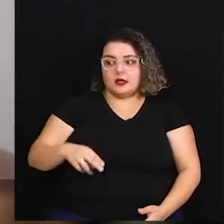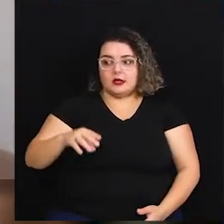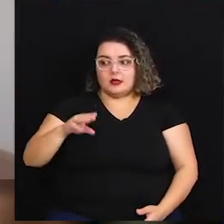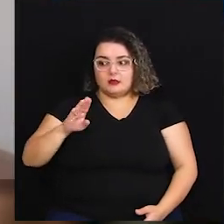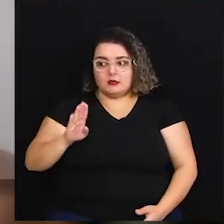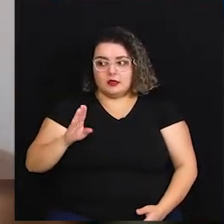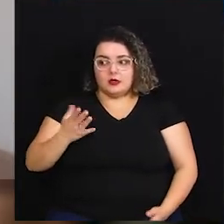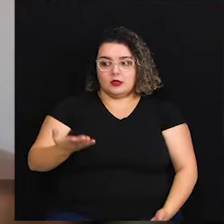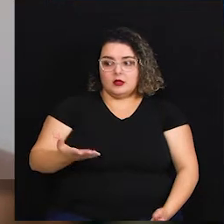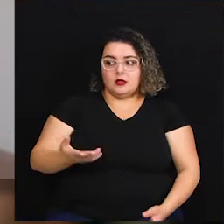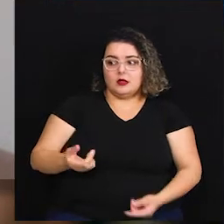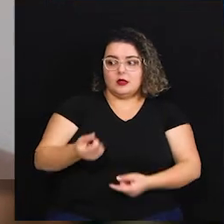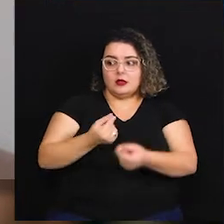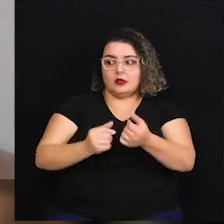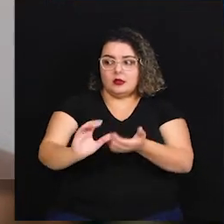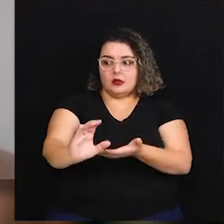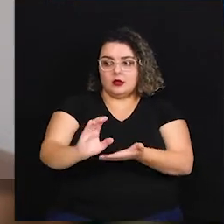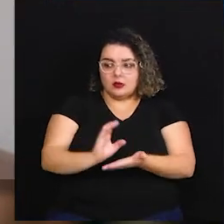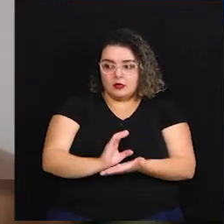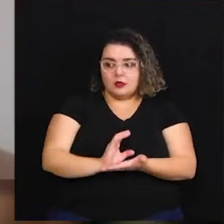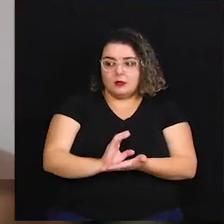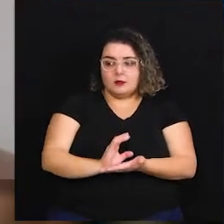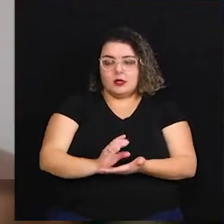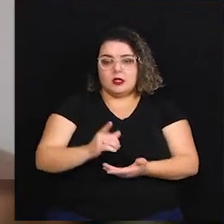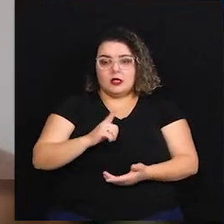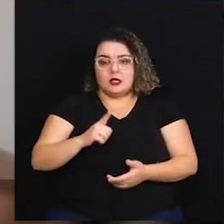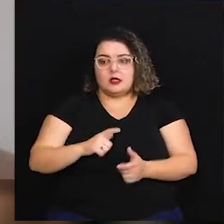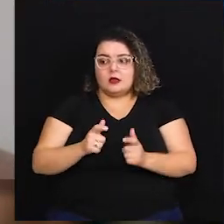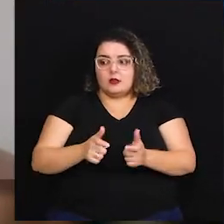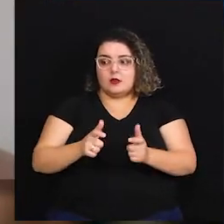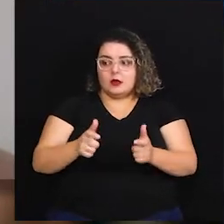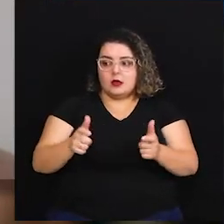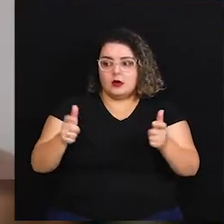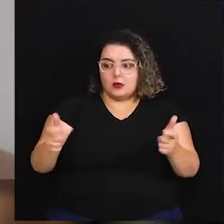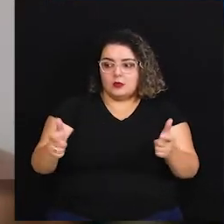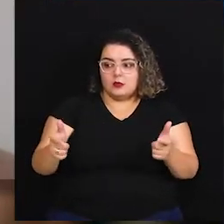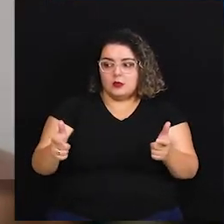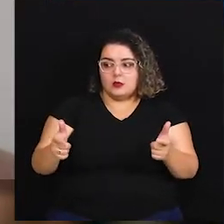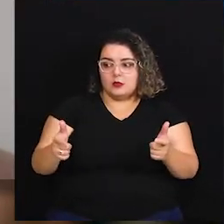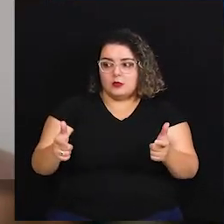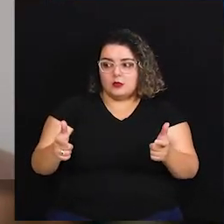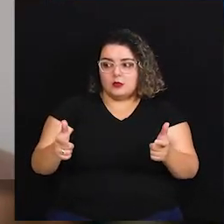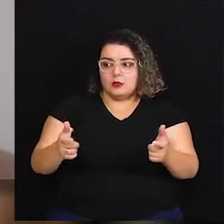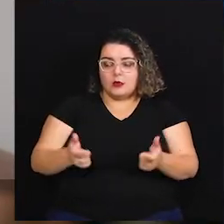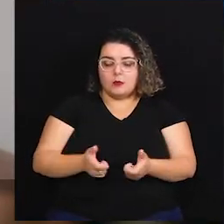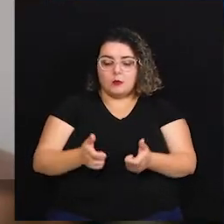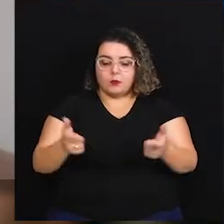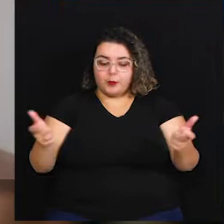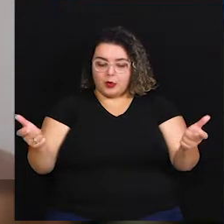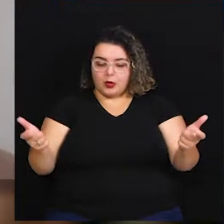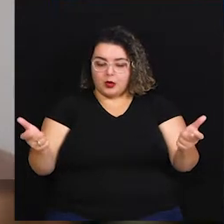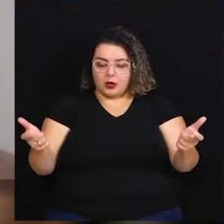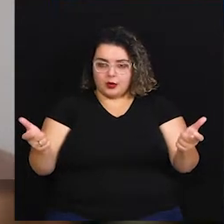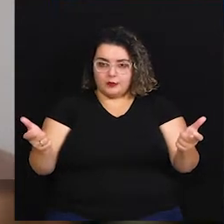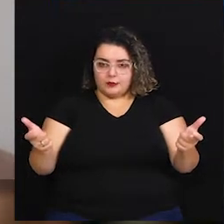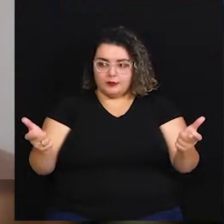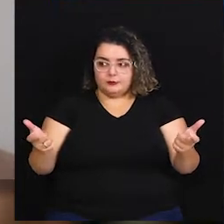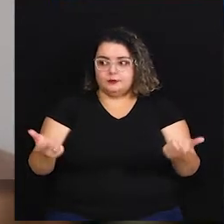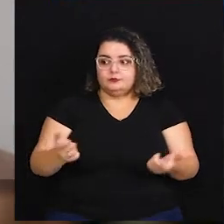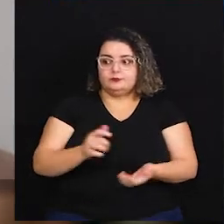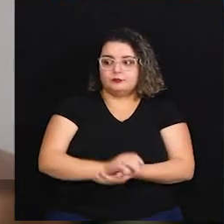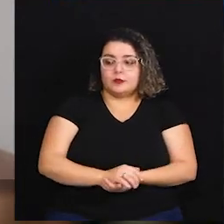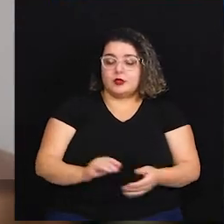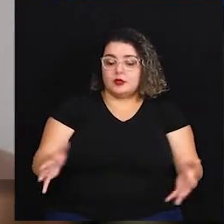buscar um investimento para que seja um crescimento robusto, né? Então, eu